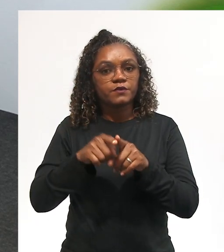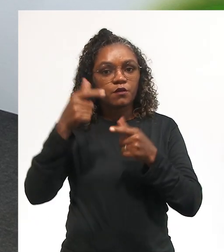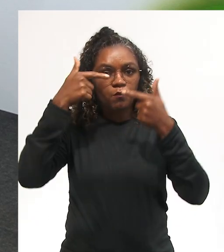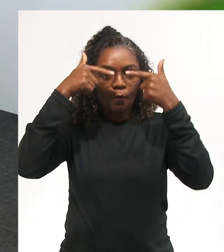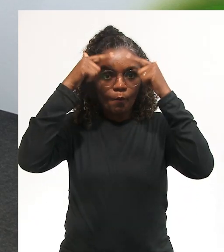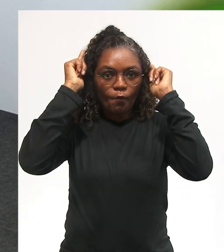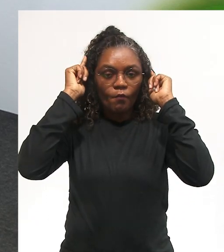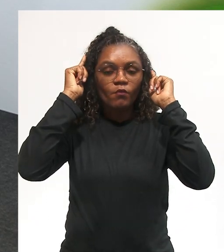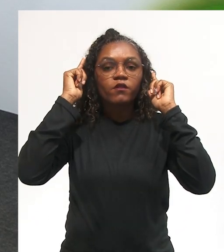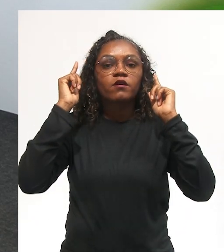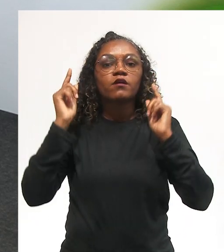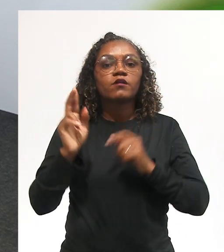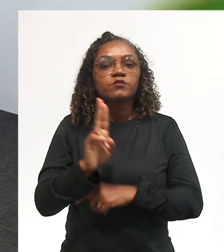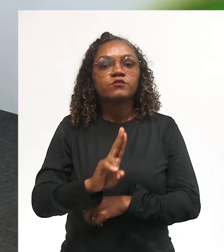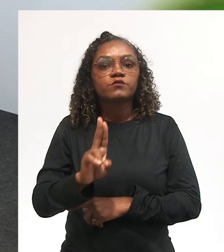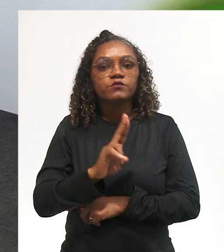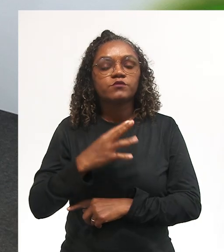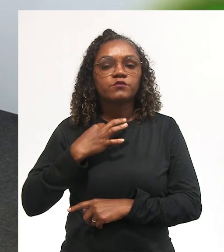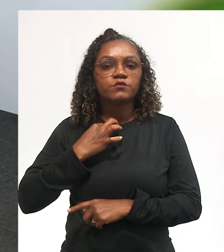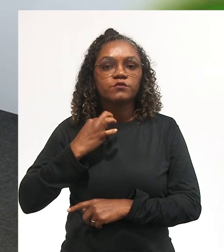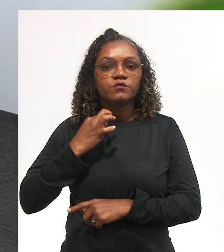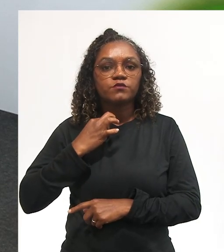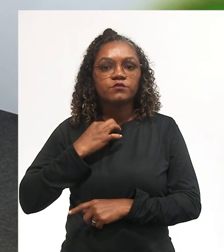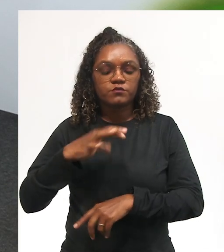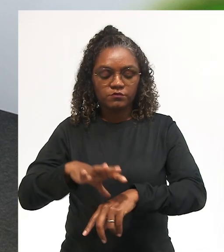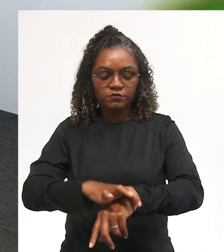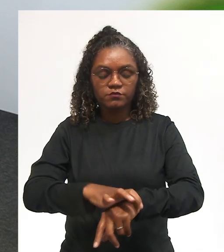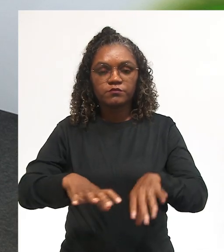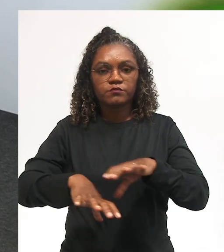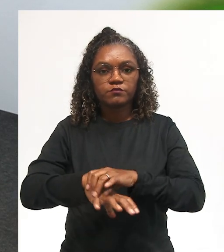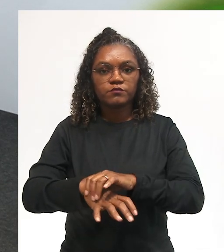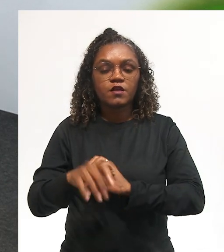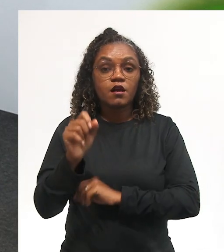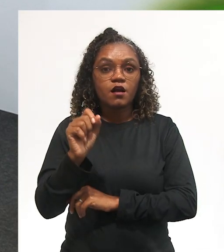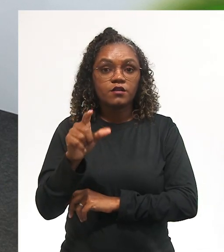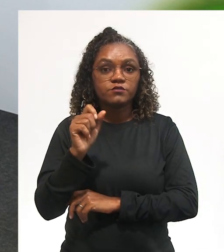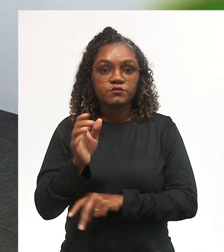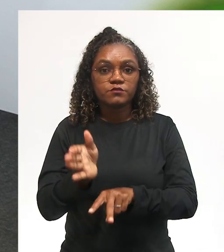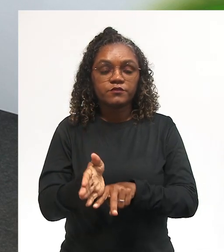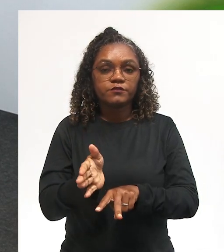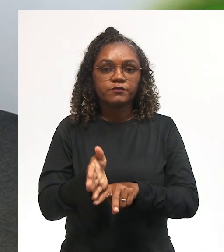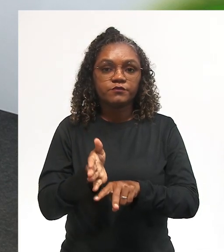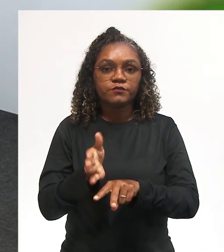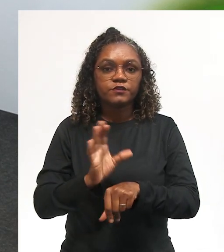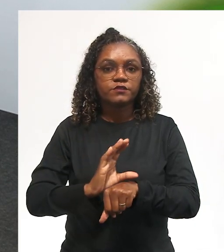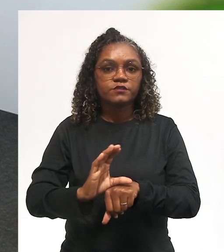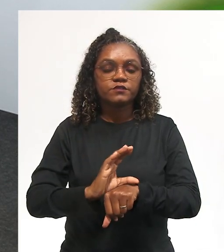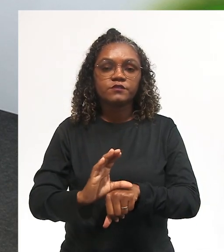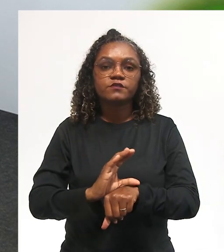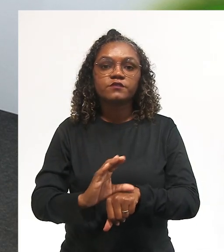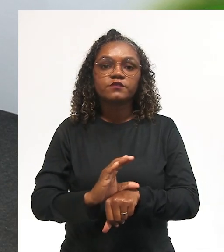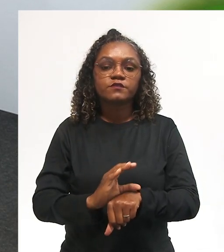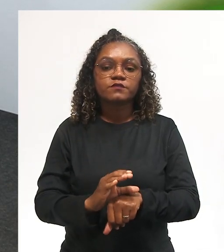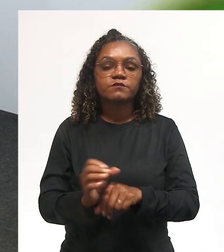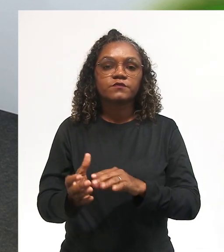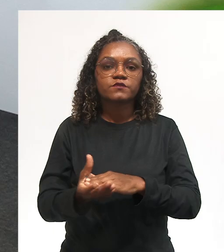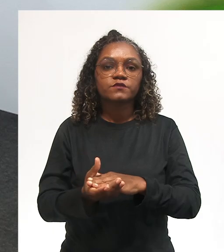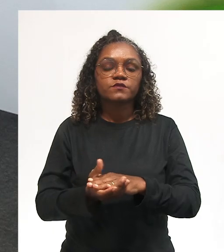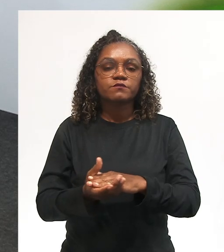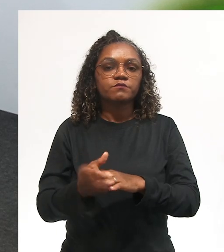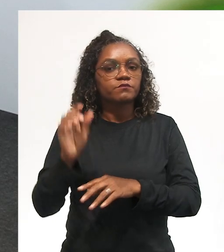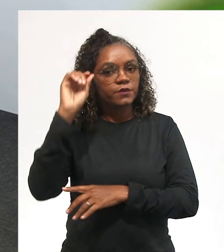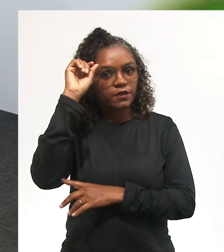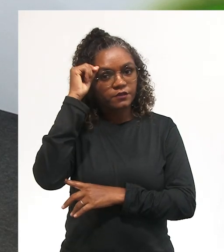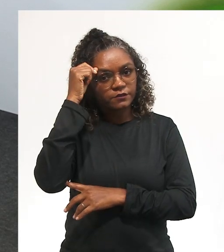estou vestindo uma blusa de manga longa azul, uma calça social cinza e um sapato